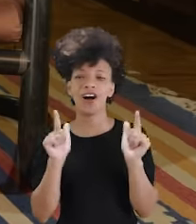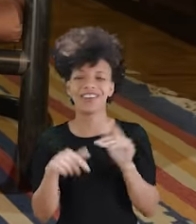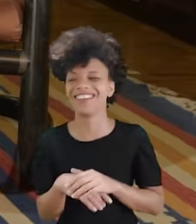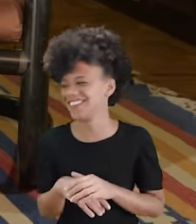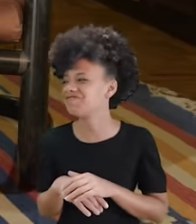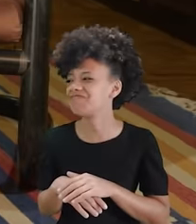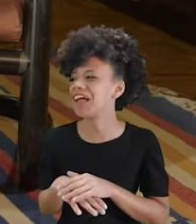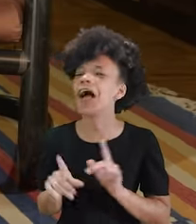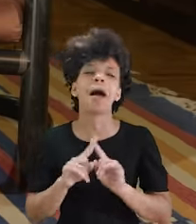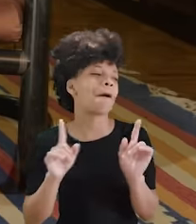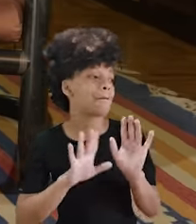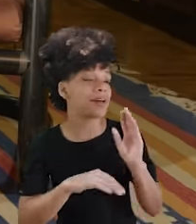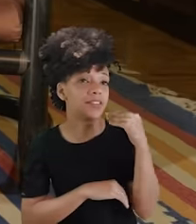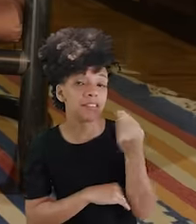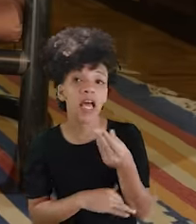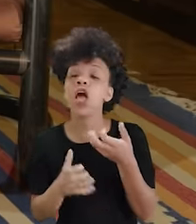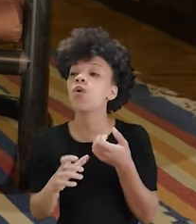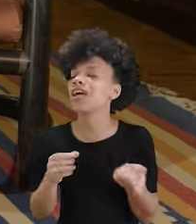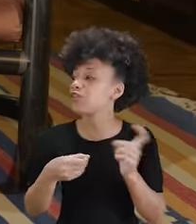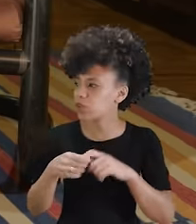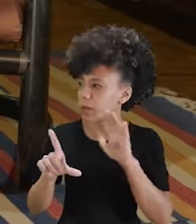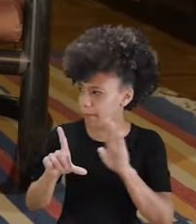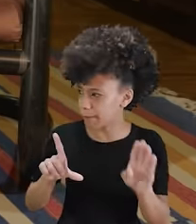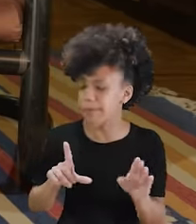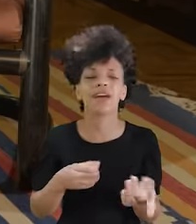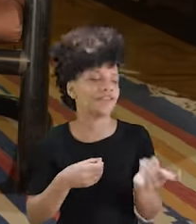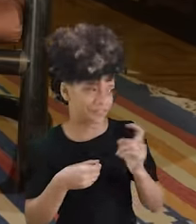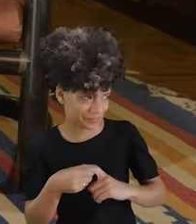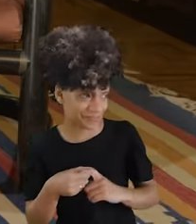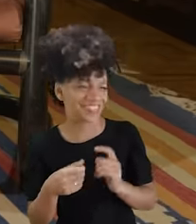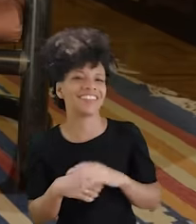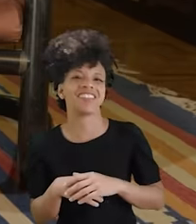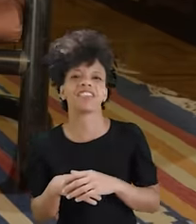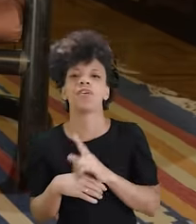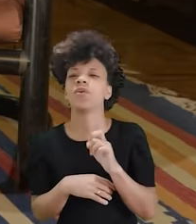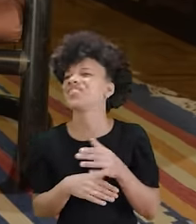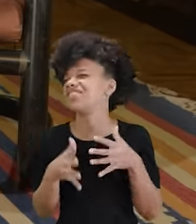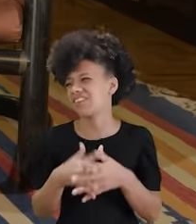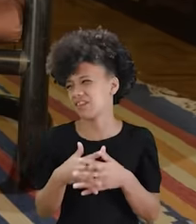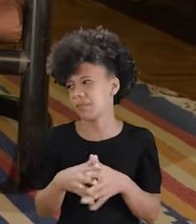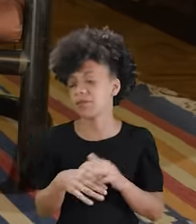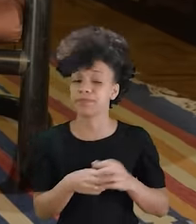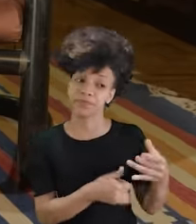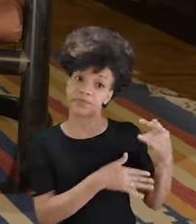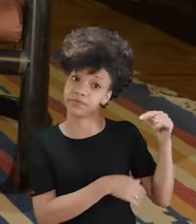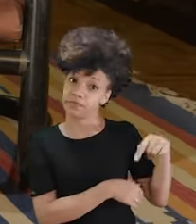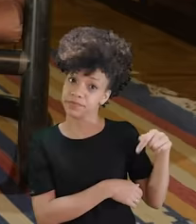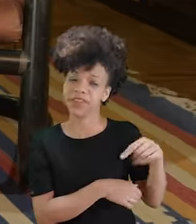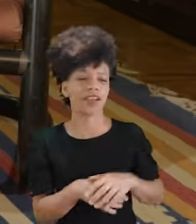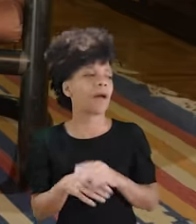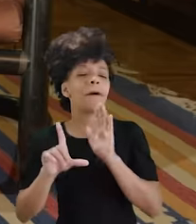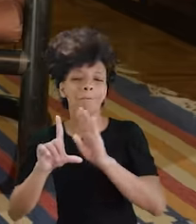mas foram experiências assim vamos voltar para o bebê aqui é trabalhou agora tem gente